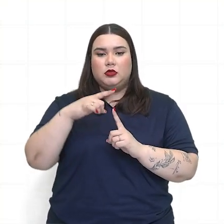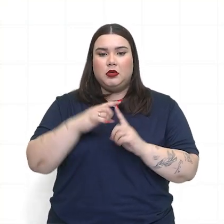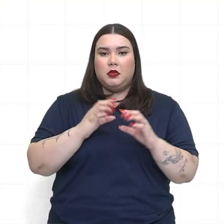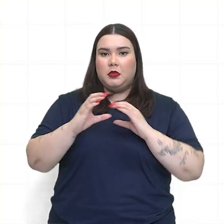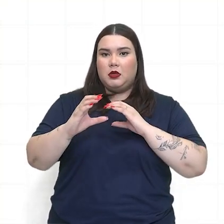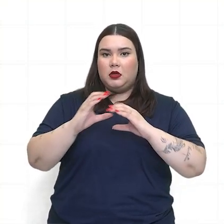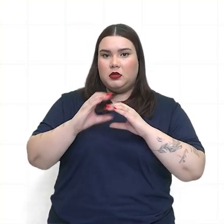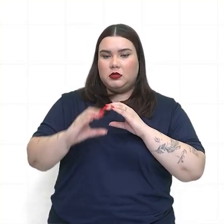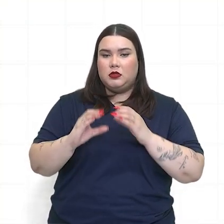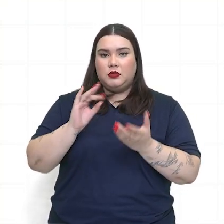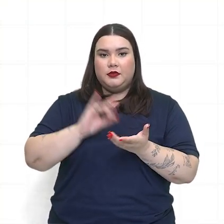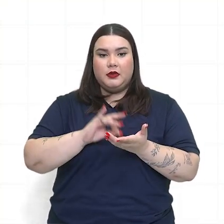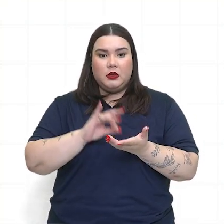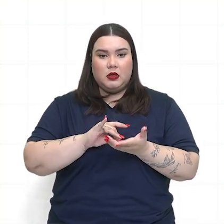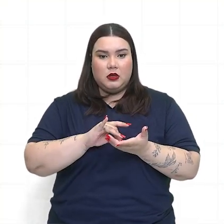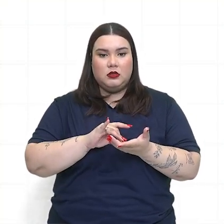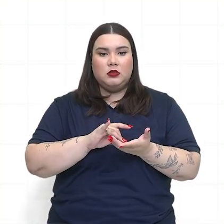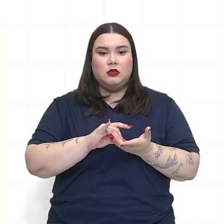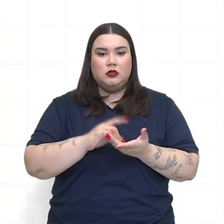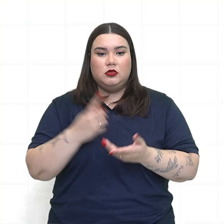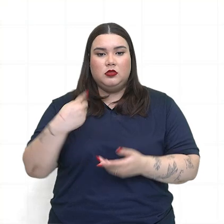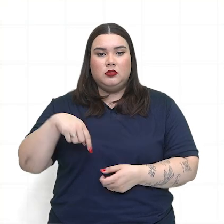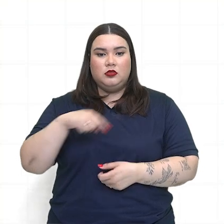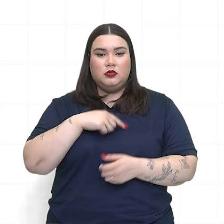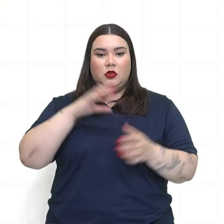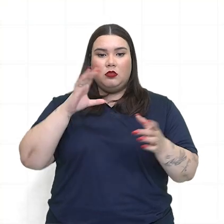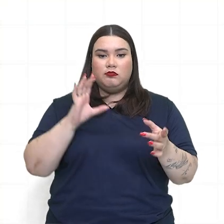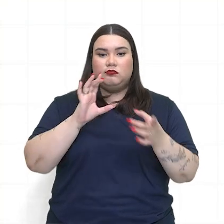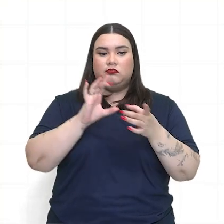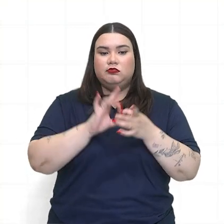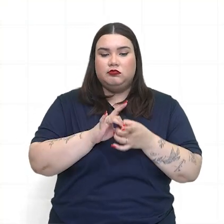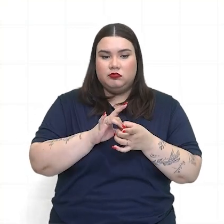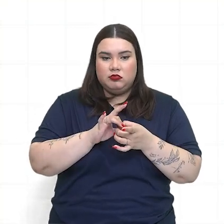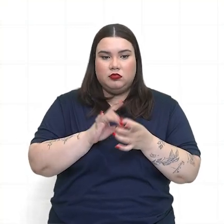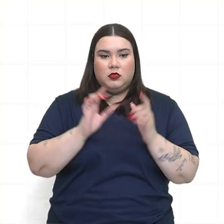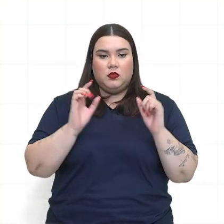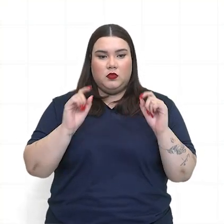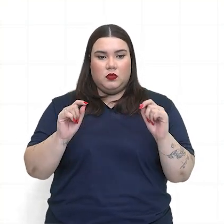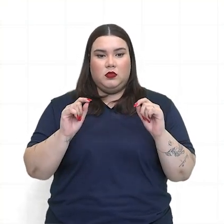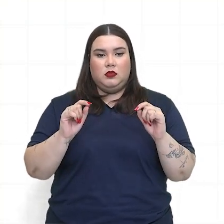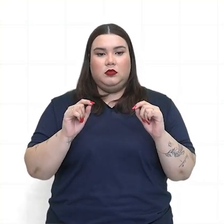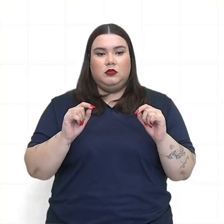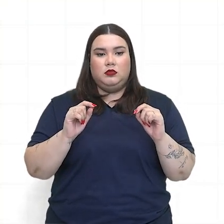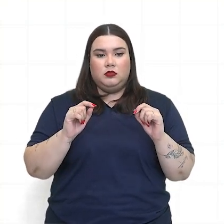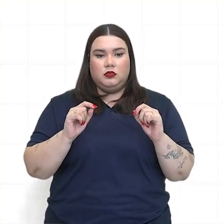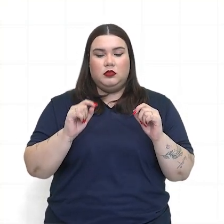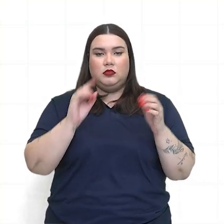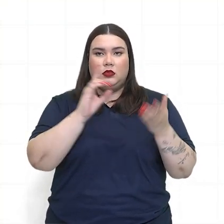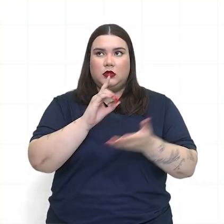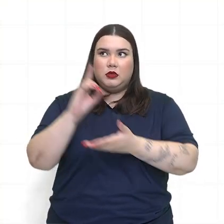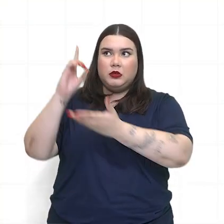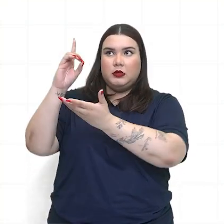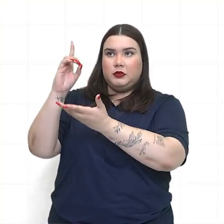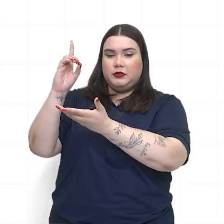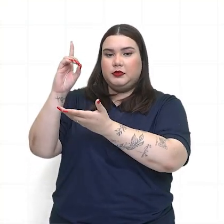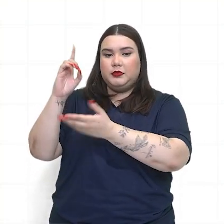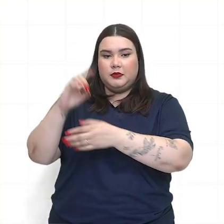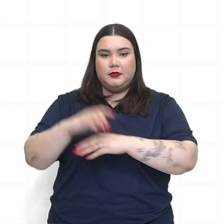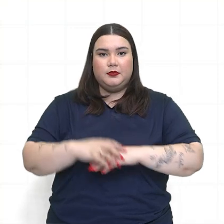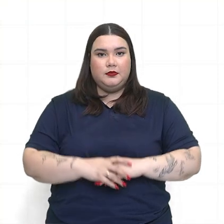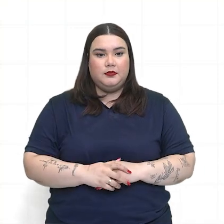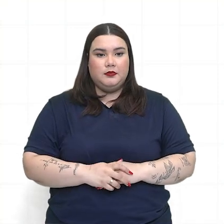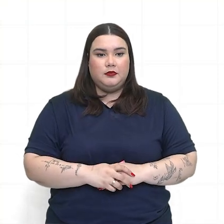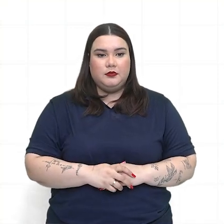de comunicar essas verdades, elas nos conectam com Deus.